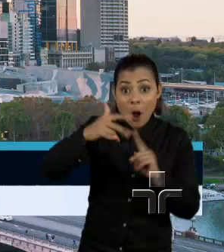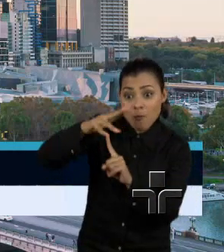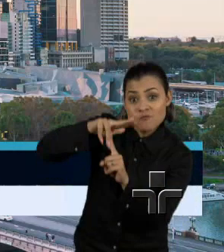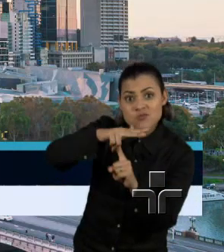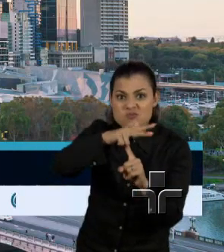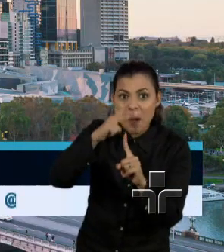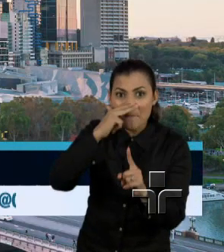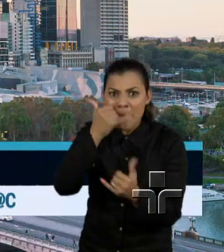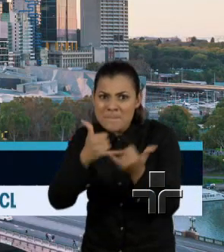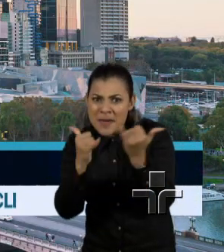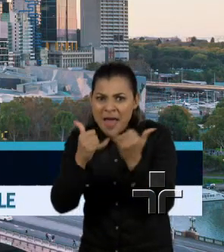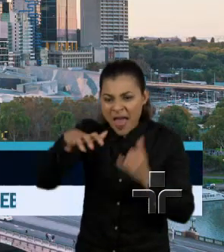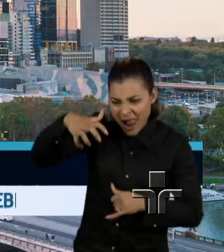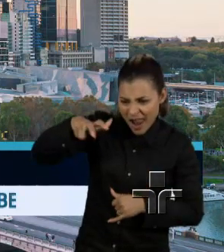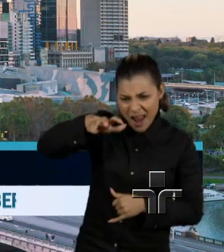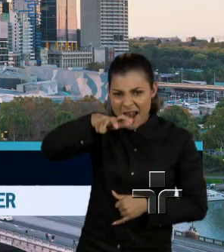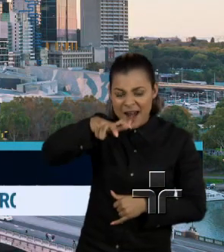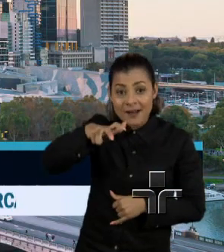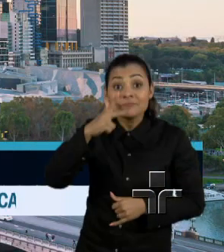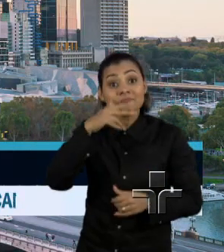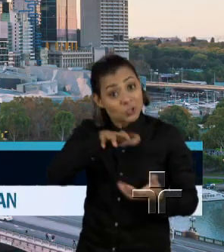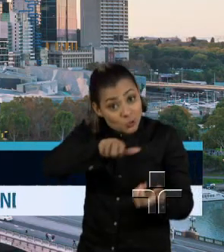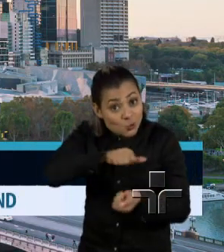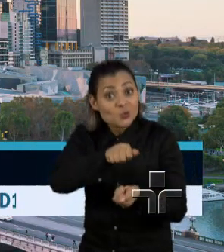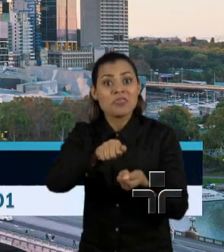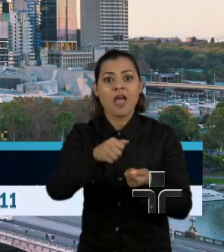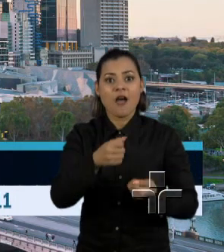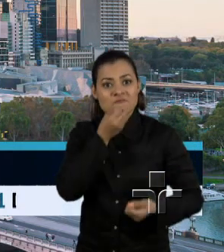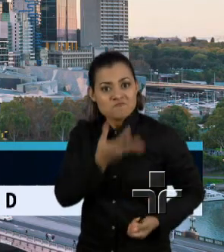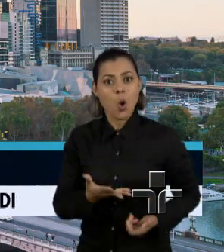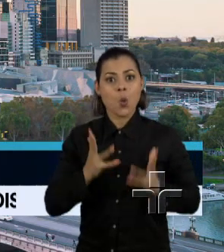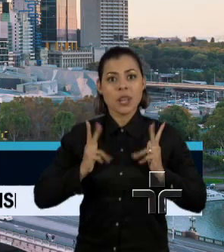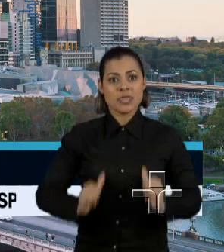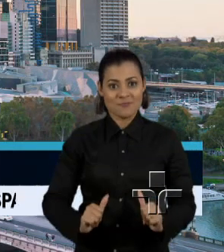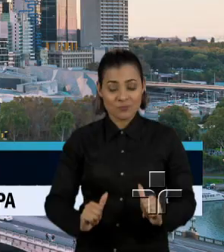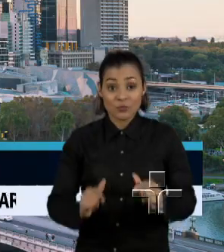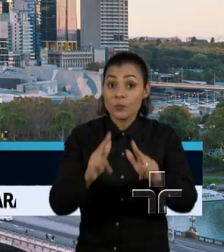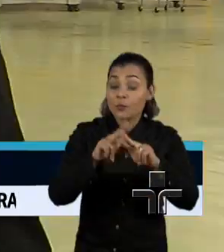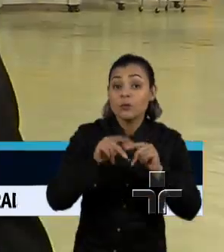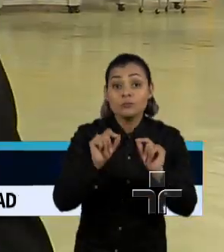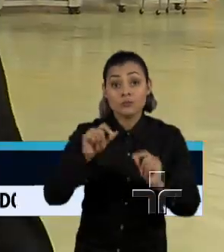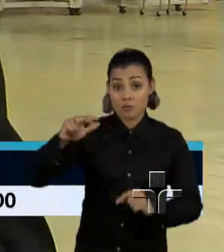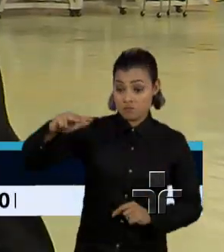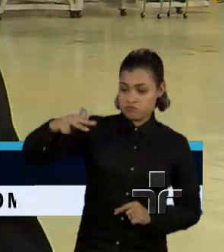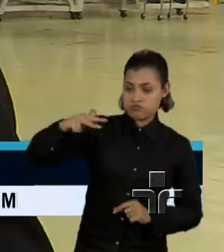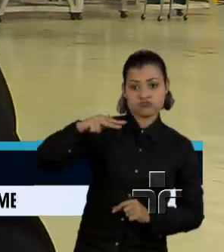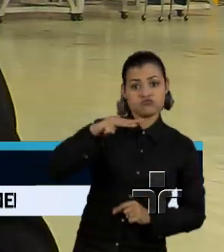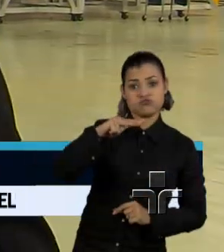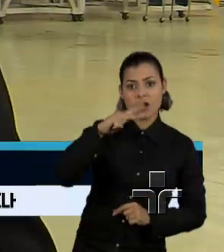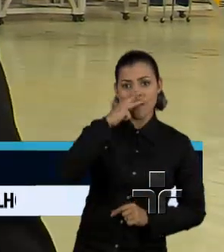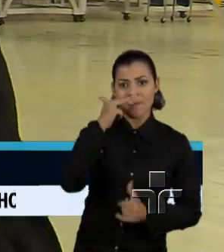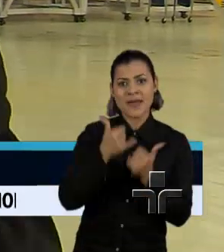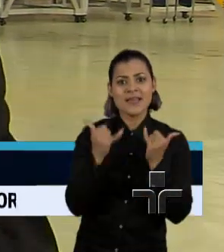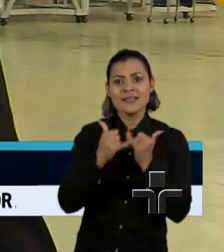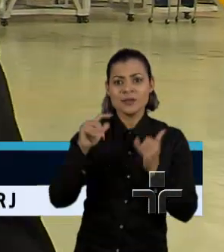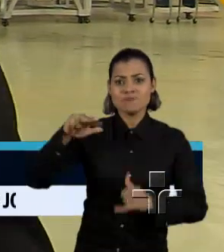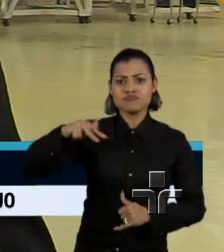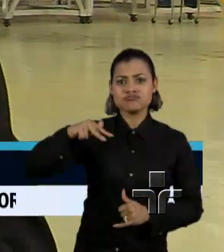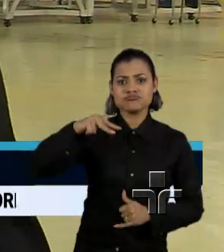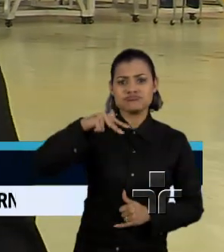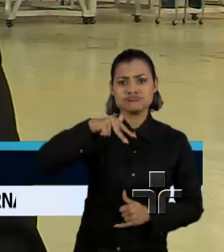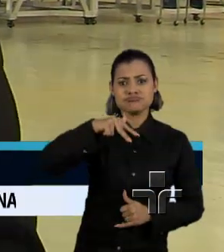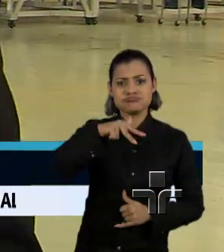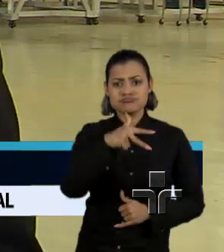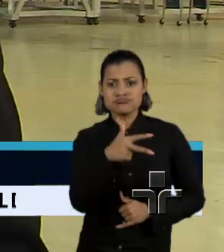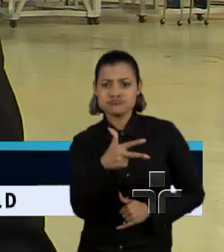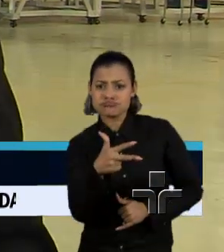eVTOL pretende ser uma solução barata e sustentável. Um veículo de vertical take-off and landing, né? Ele decola e pousa na